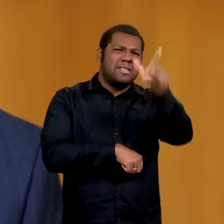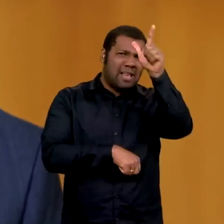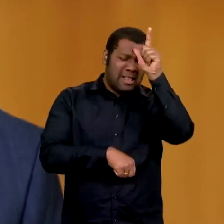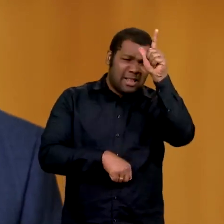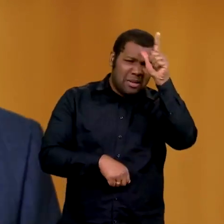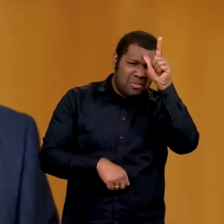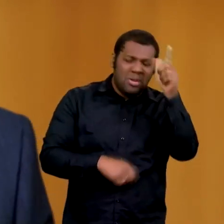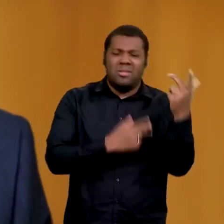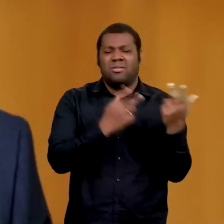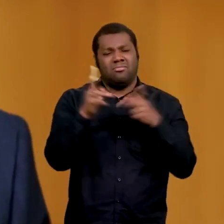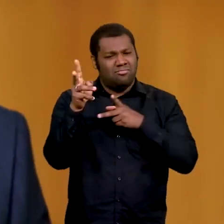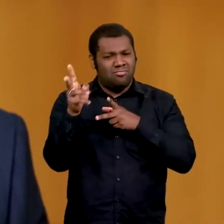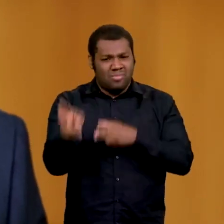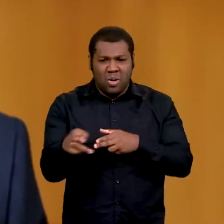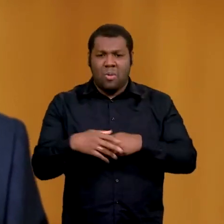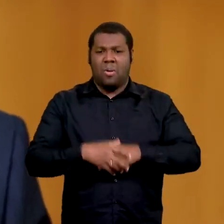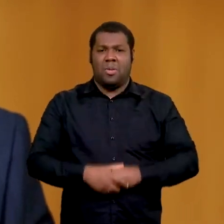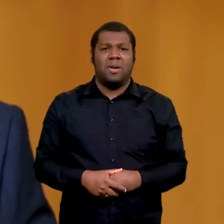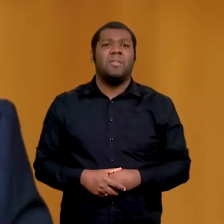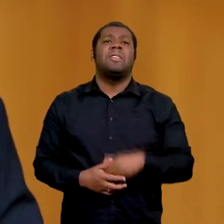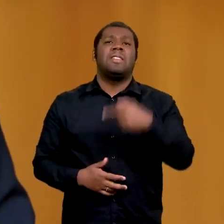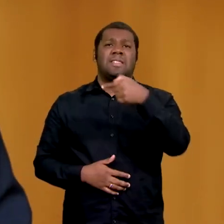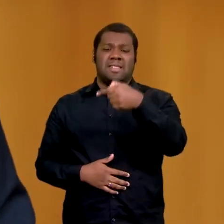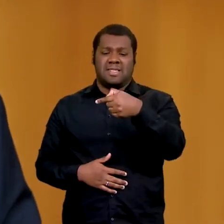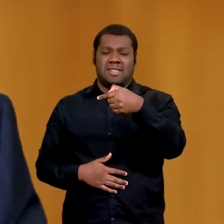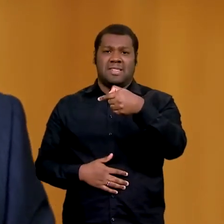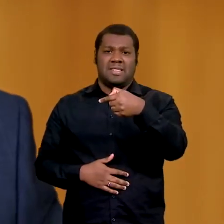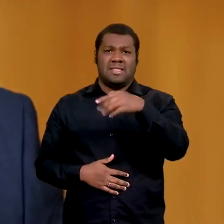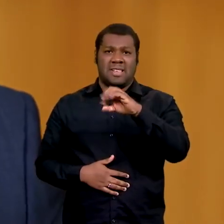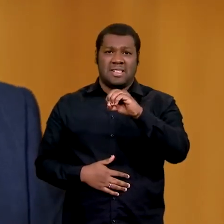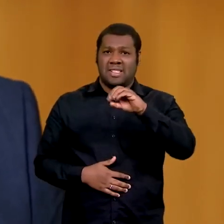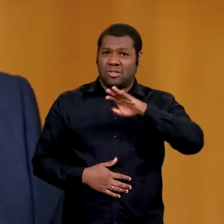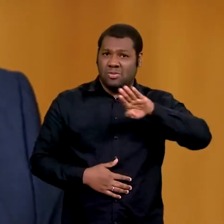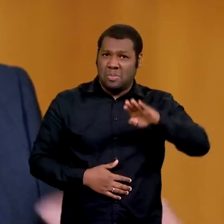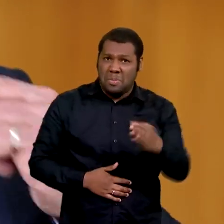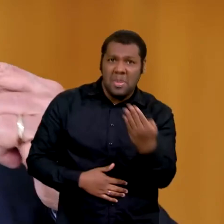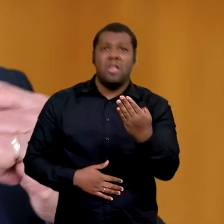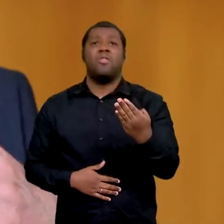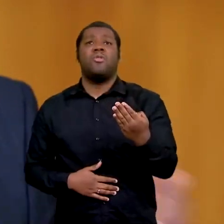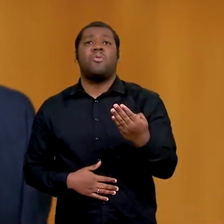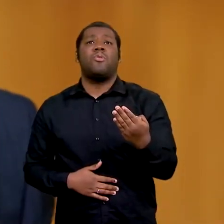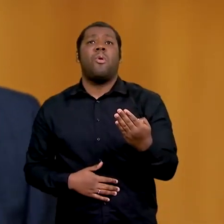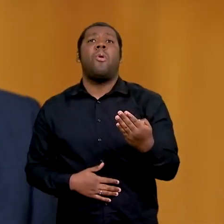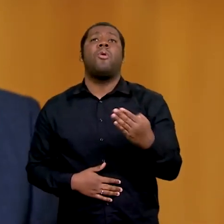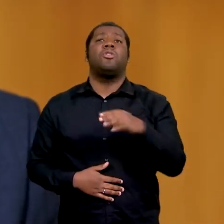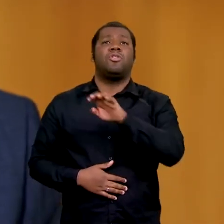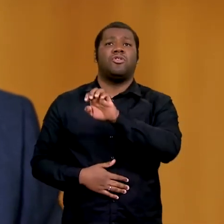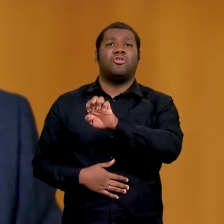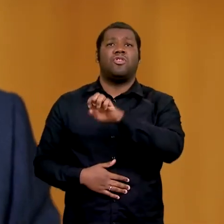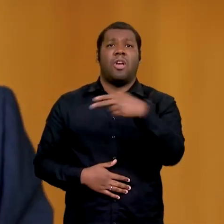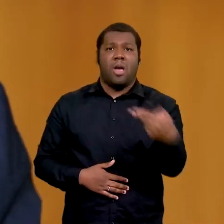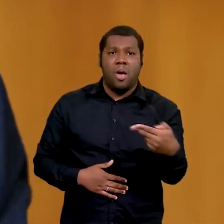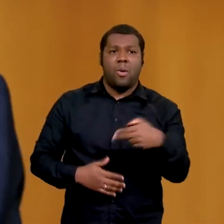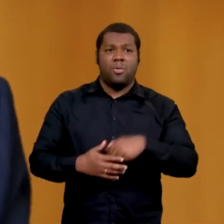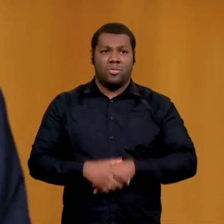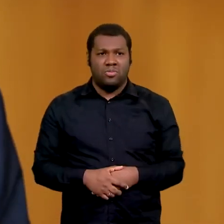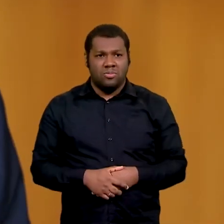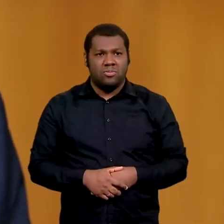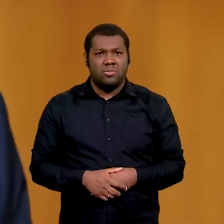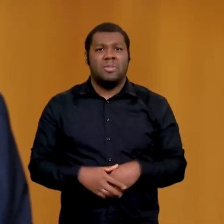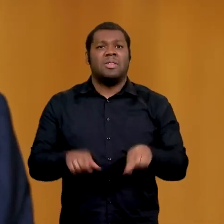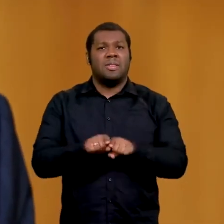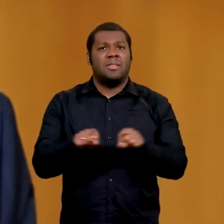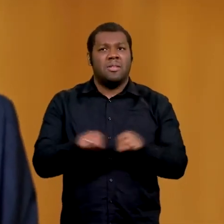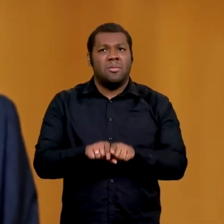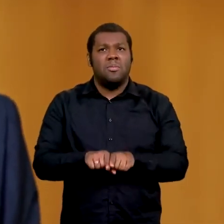700 bilhões de Euro o Bayer liberou quase 5 trilhões de dólares é porque